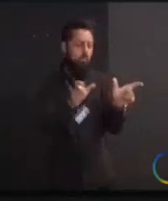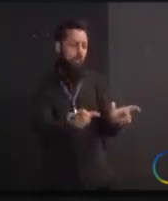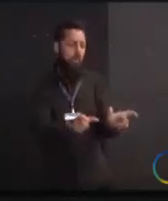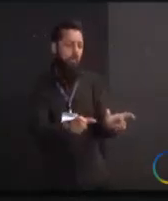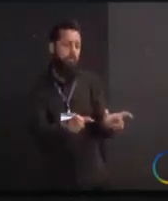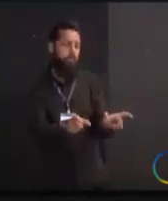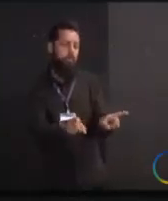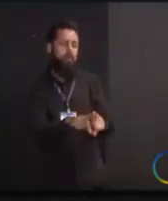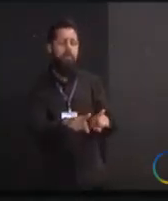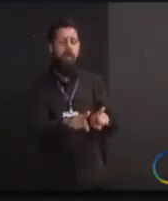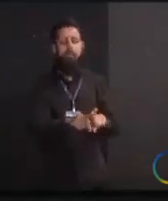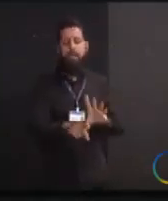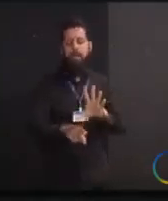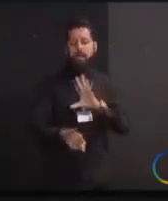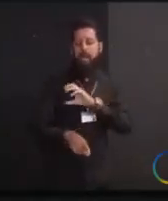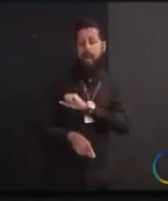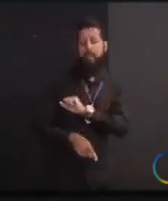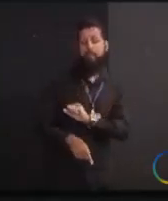Tão simples